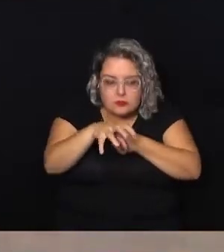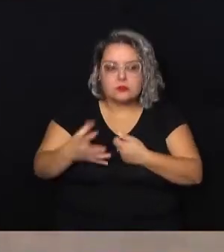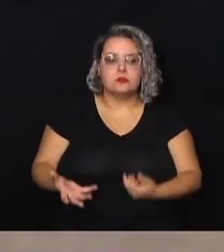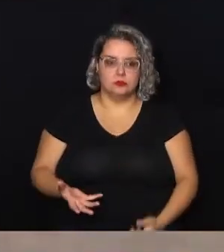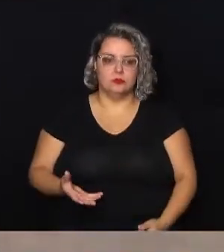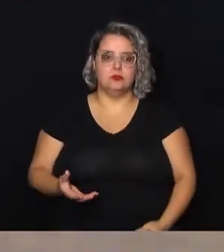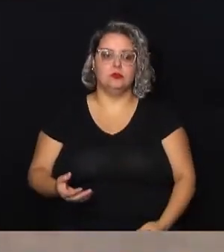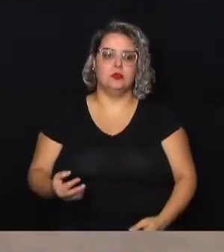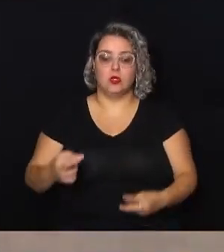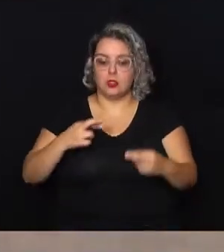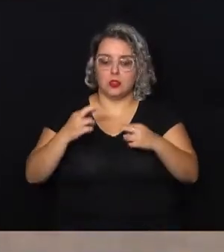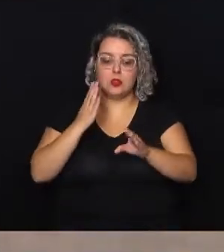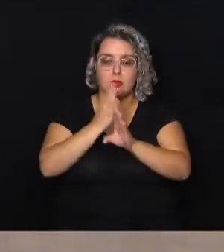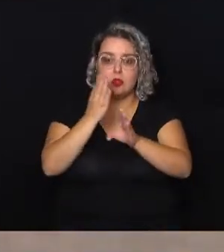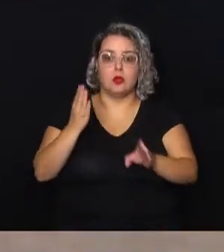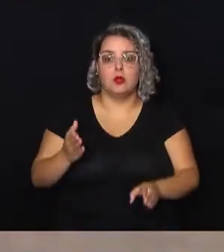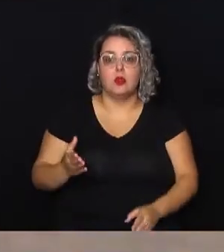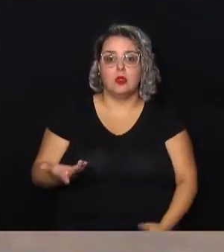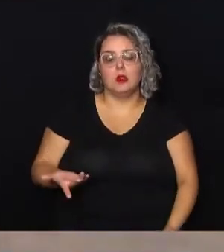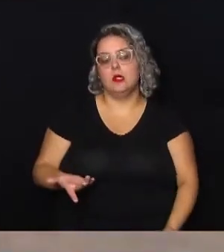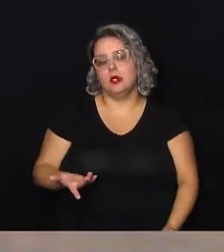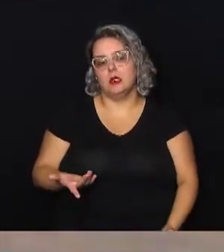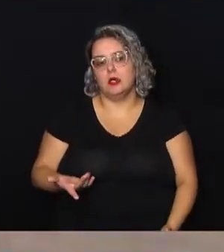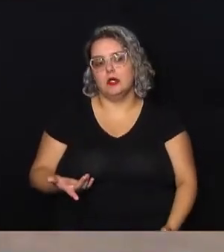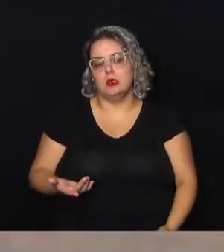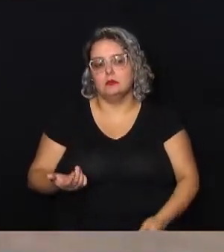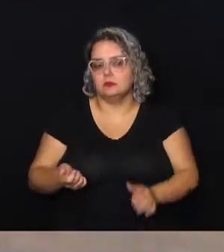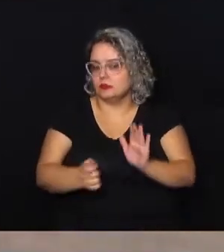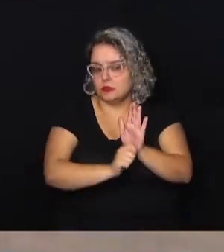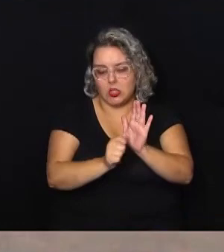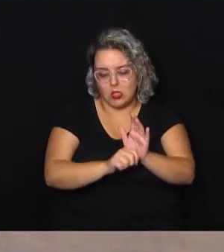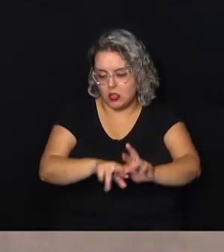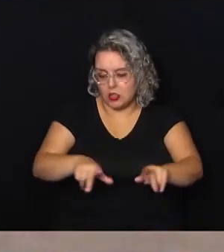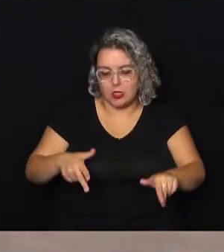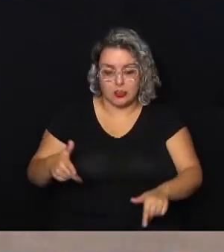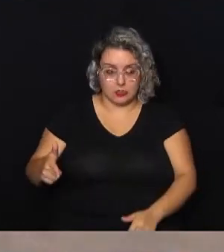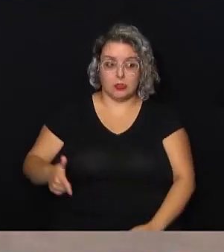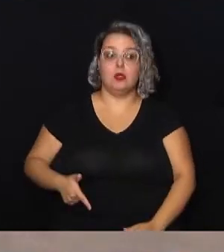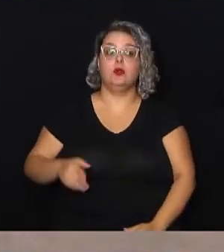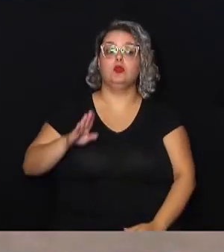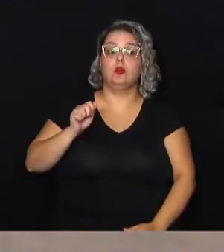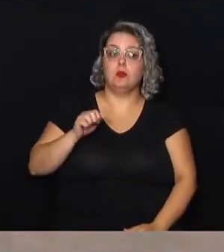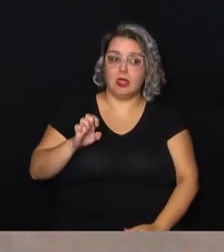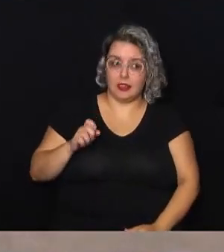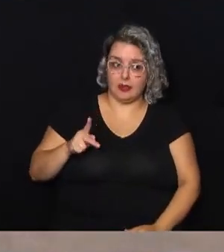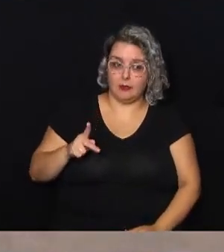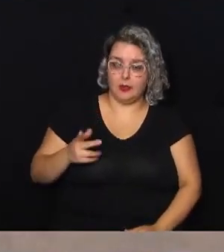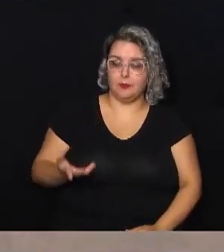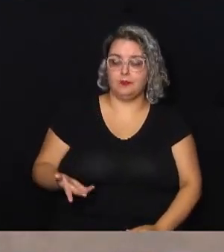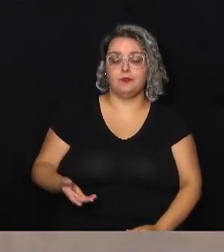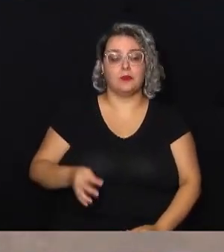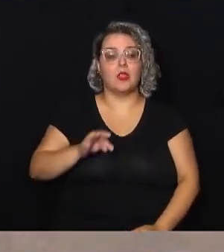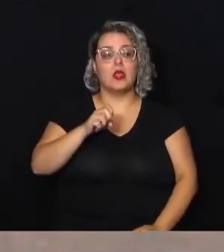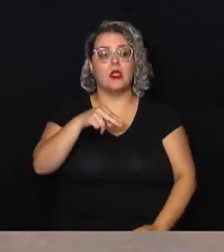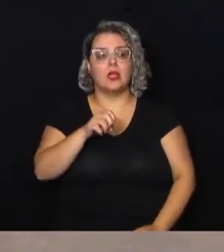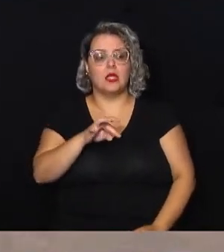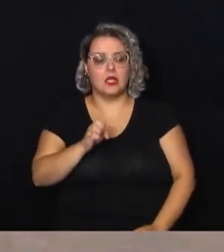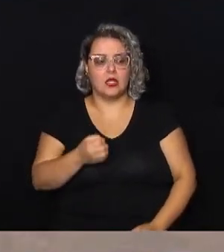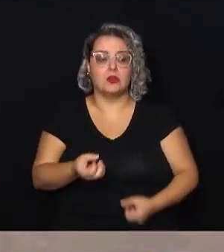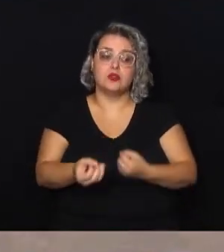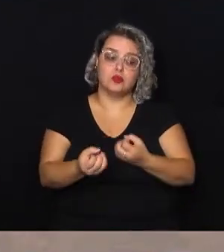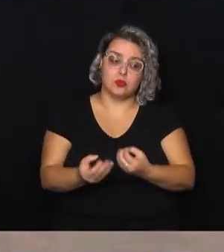localização de drogas e armas, esse com o apoio das unidades do BAEP. Bom, tenente, passando uma informação também que não